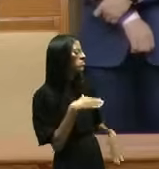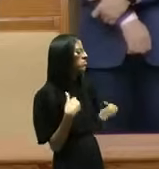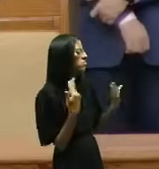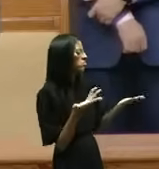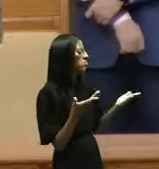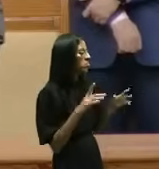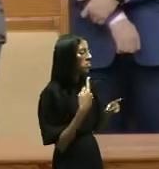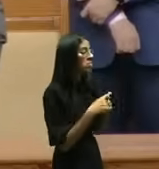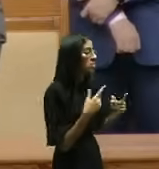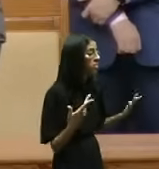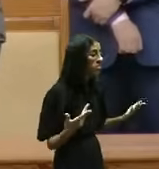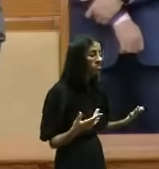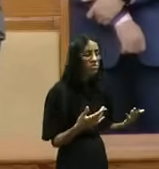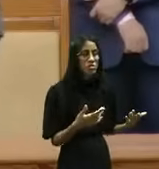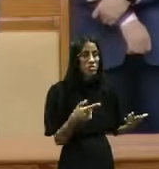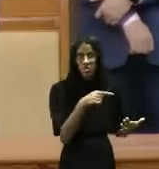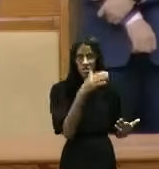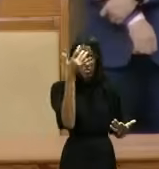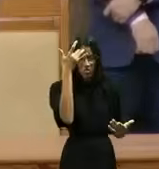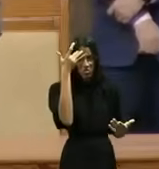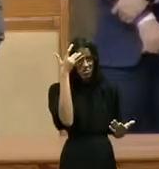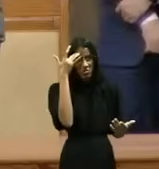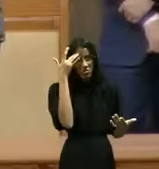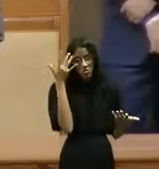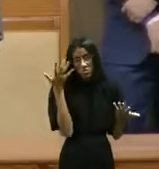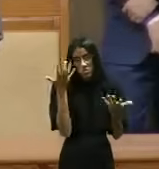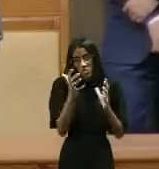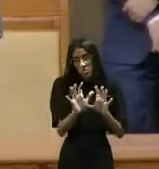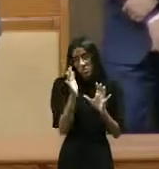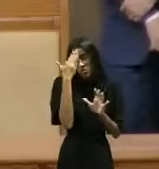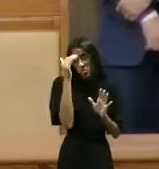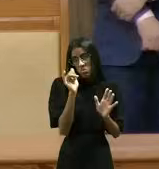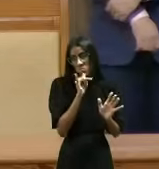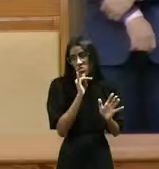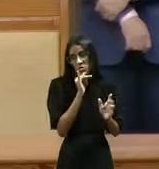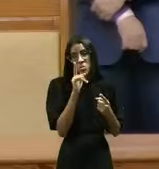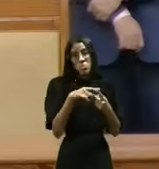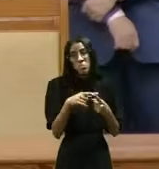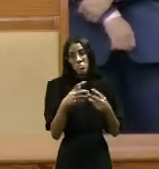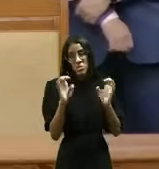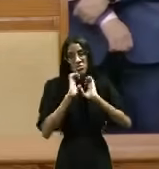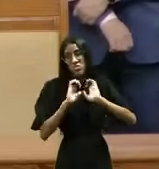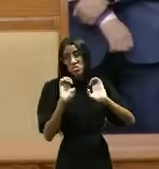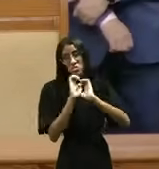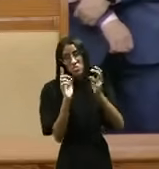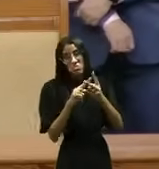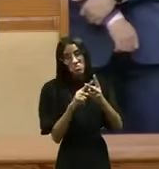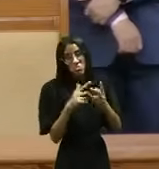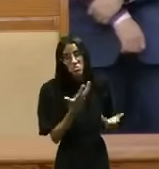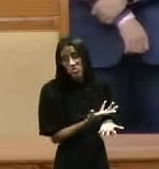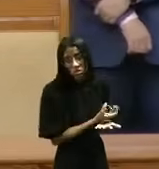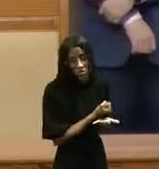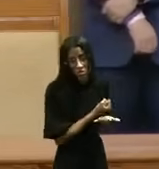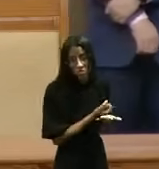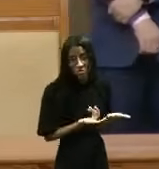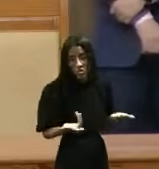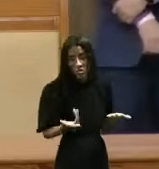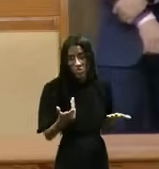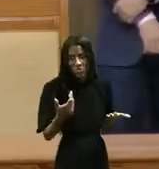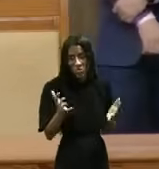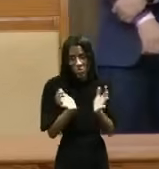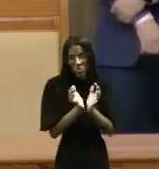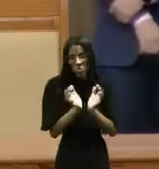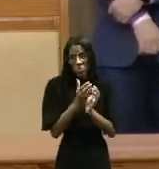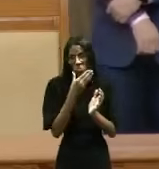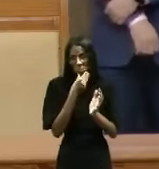se Pedro estava evangelizando se Pedro estava ganhando do almas se Pedro estava resgatando vidas do inferno Olha a